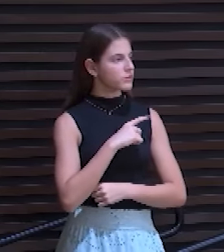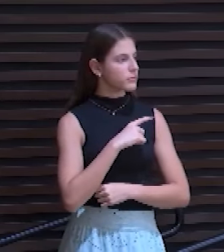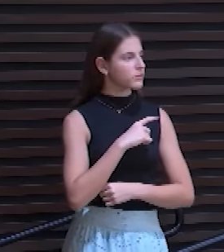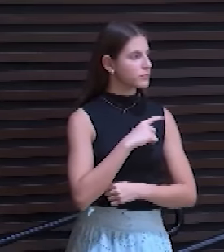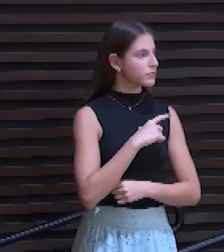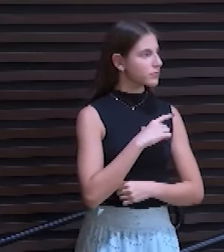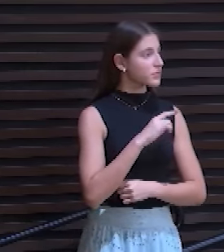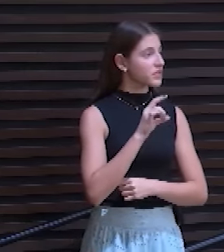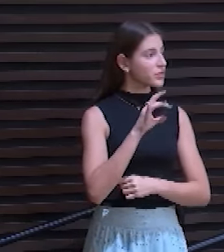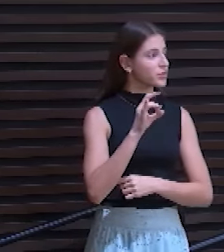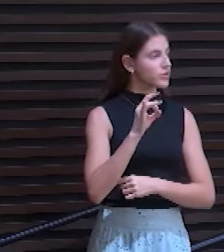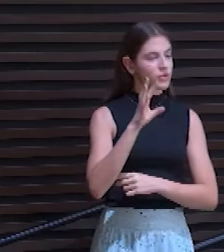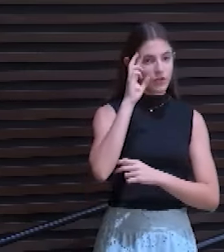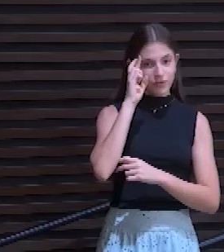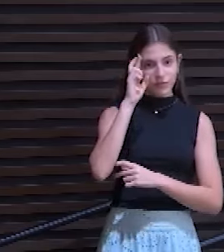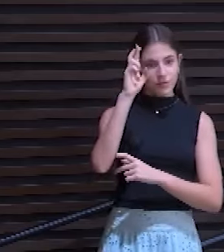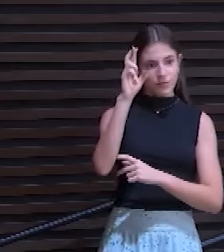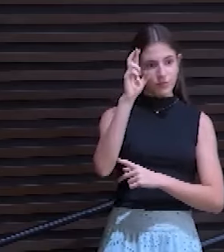Só o Senhor.